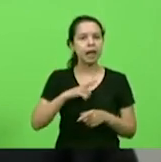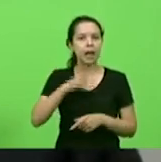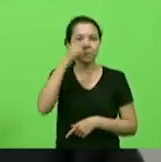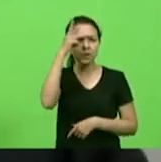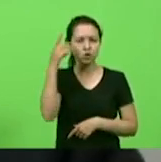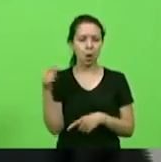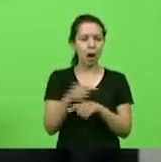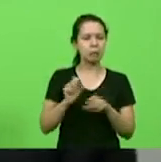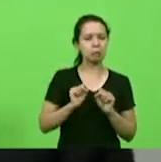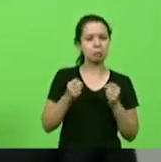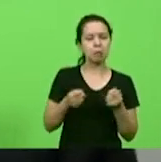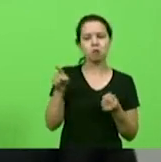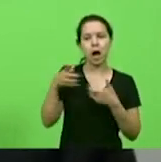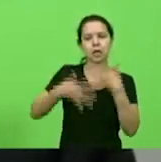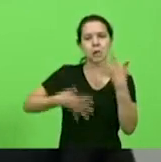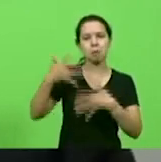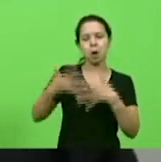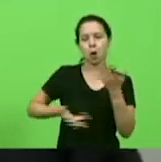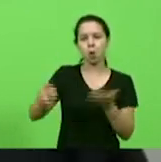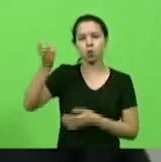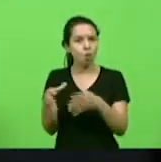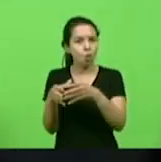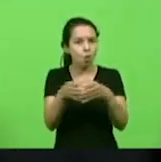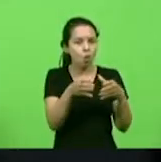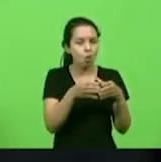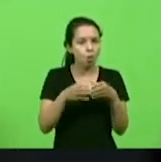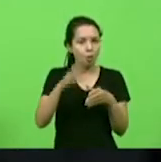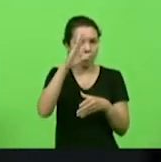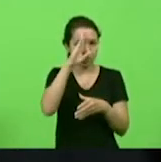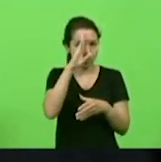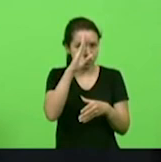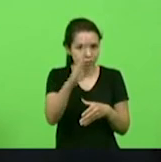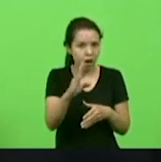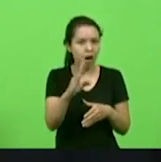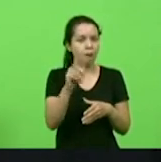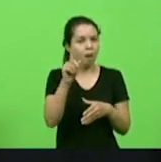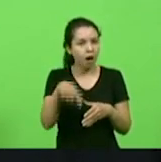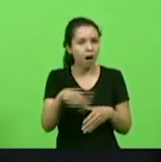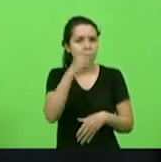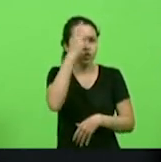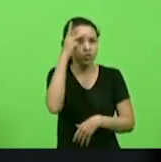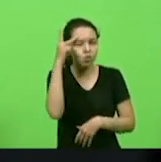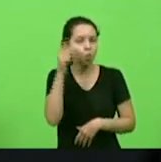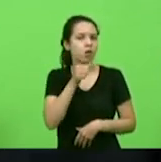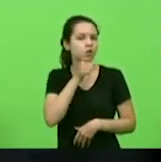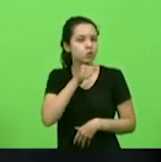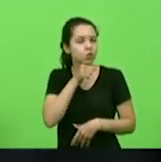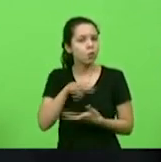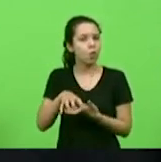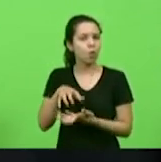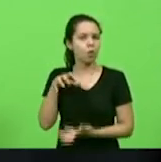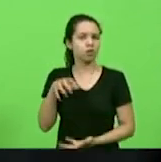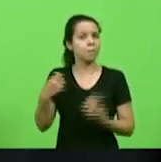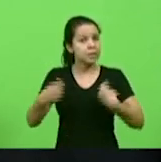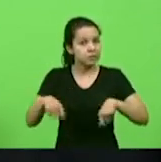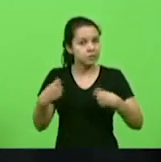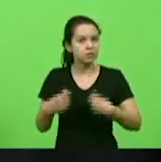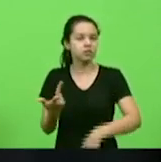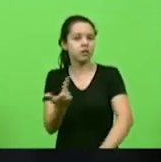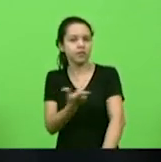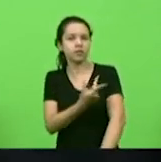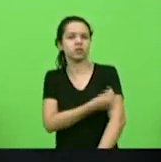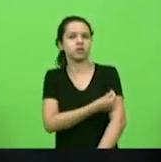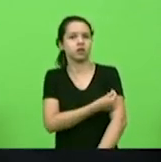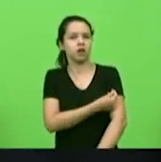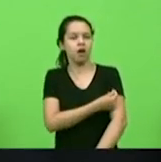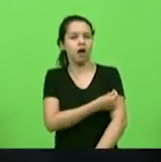na verdade, não recebeu a dose da vacina. São pessoas que são idosas, pessoas que precisam dessa vacina, de repente